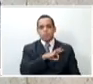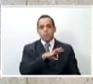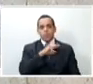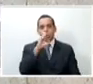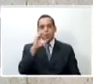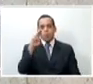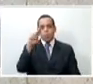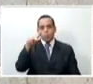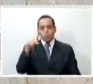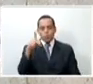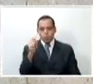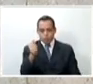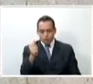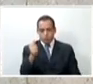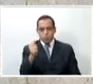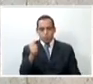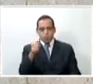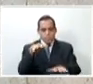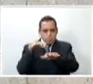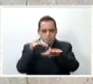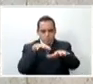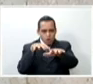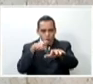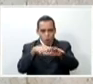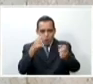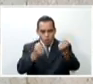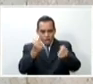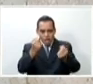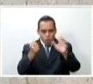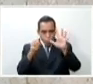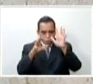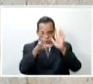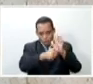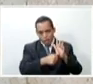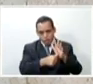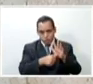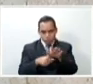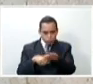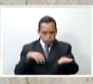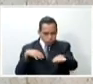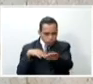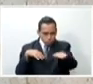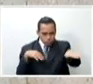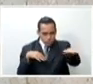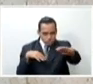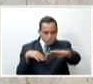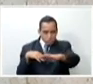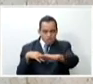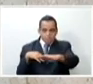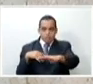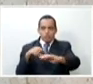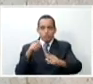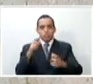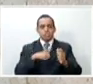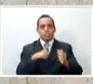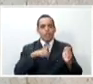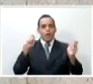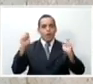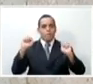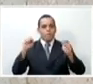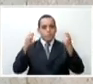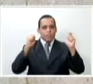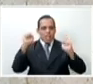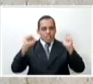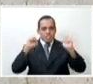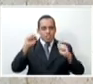virada do ano, perseguindo um carro roubado. Os bandidos entraram numa rua que estava correndo um baile funk. Sempre o terrível do baile funk, do